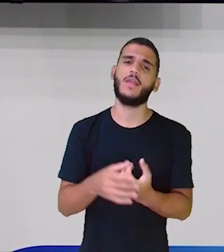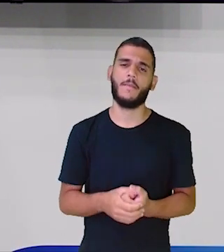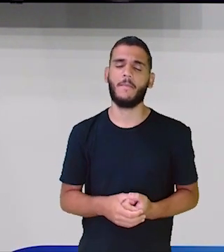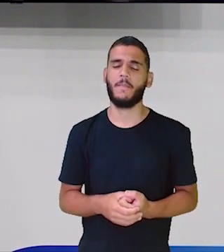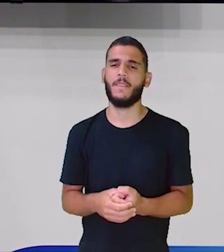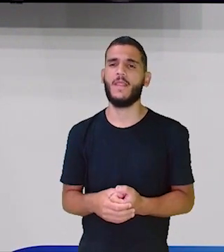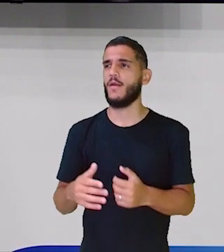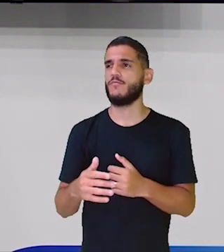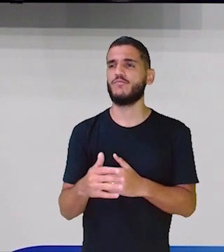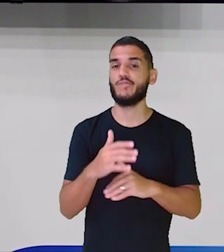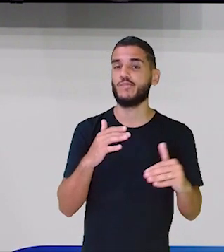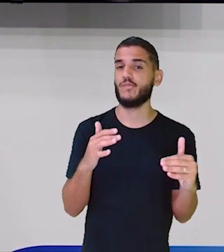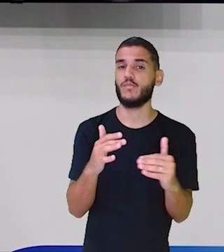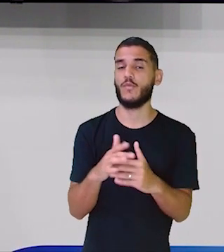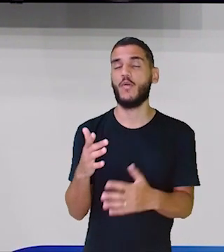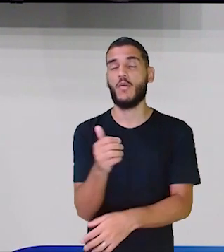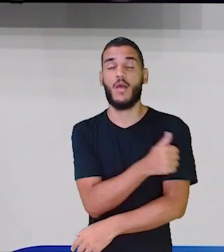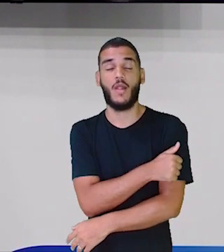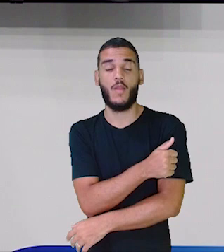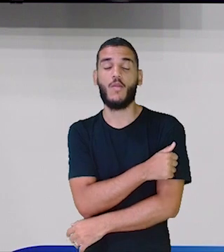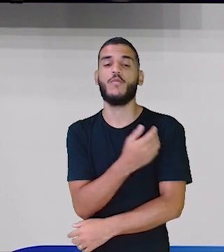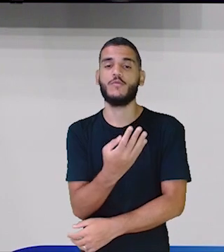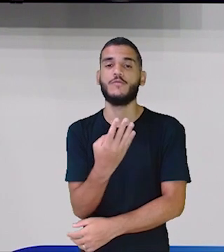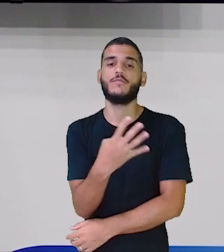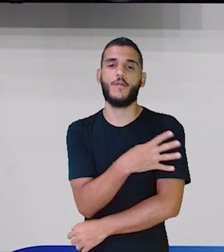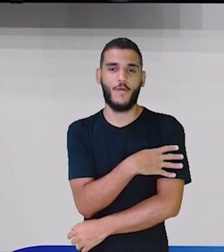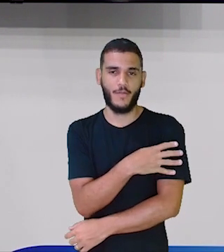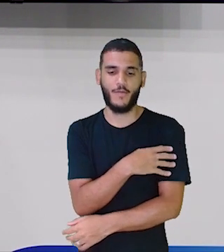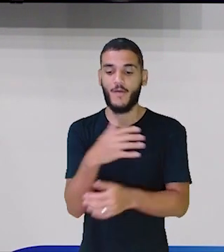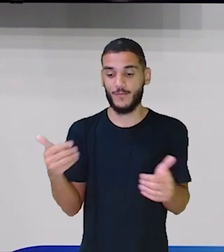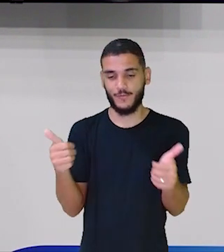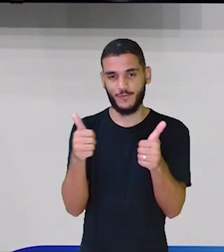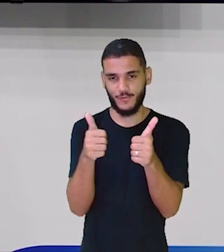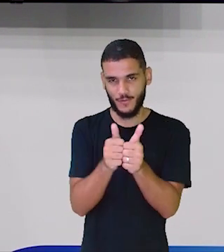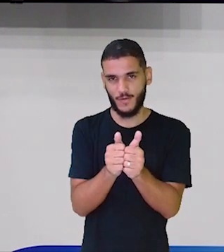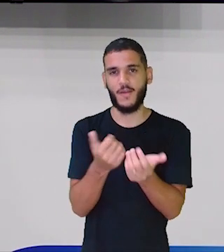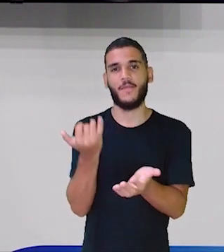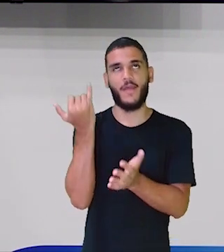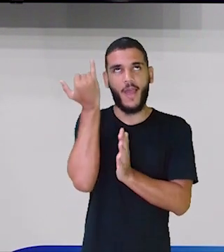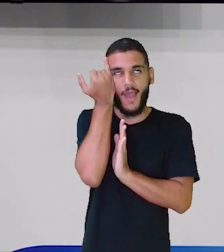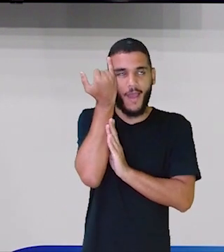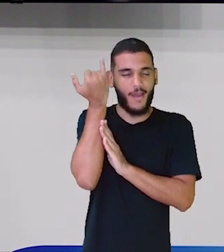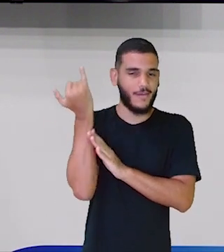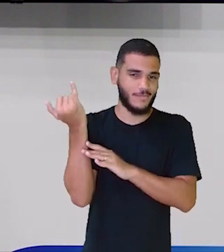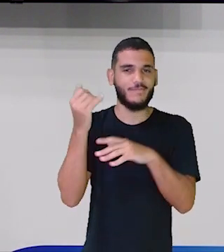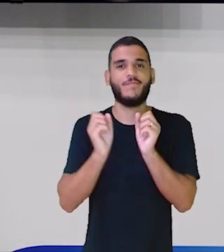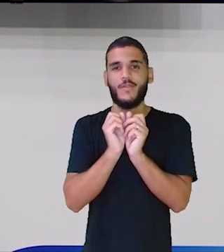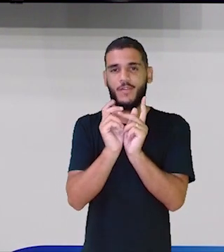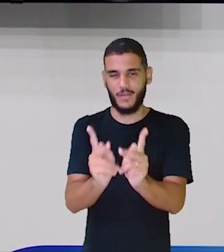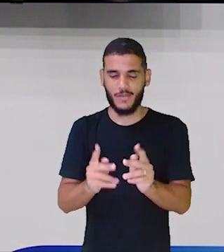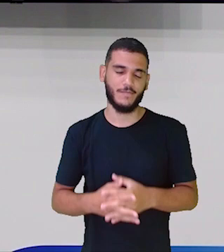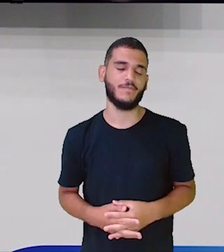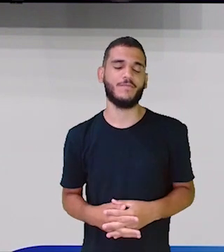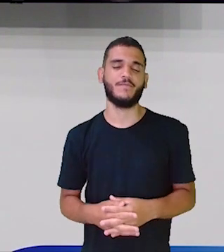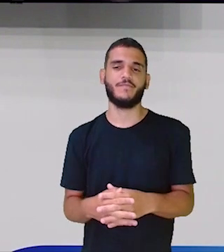demais estudantes aí do 4º ano, chega junto, bate palma, chama essa coragem aí,